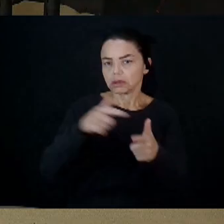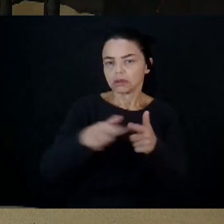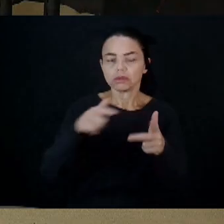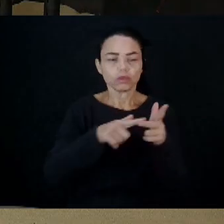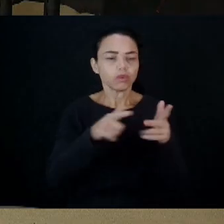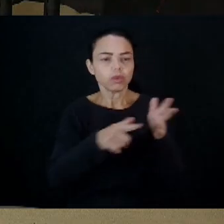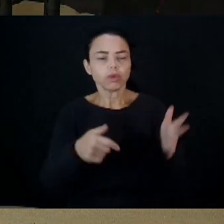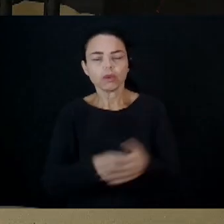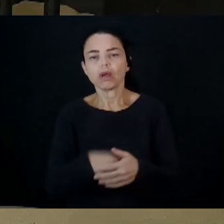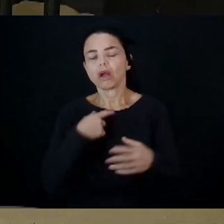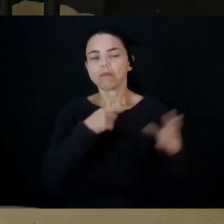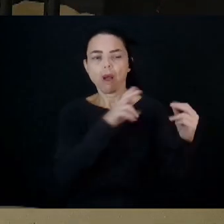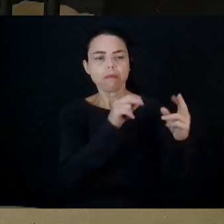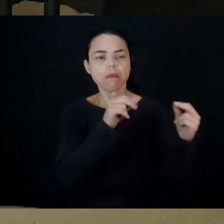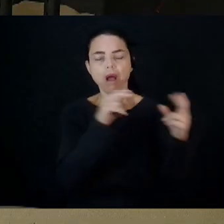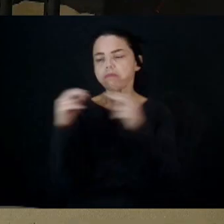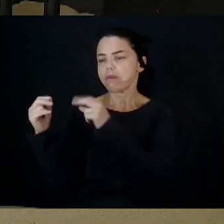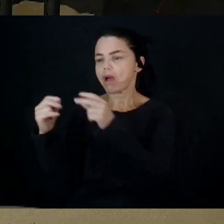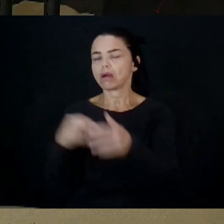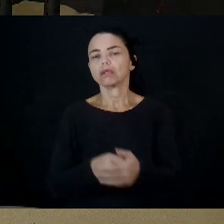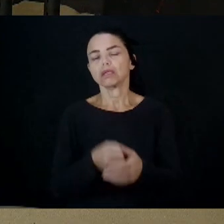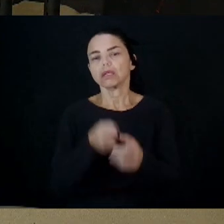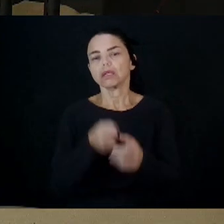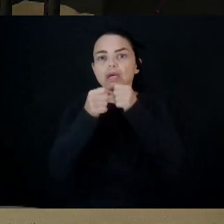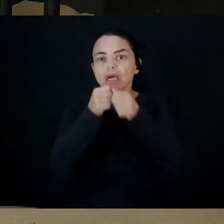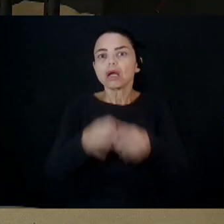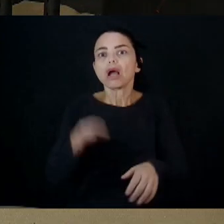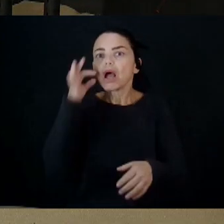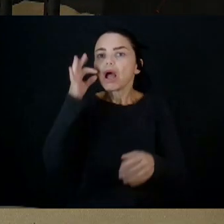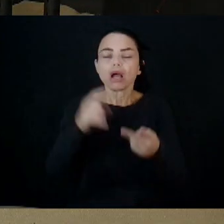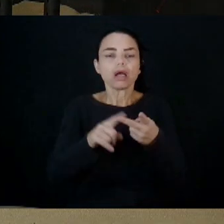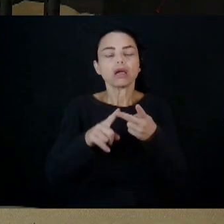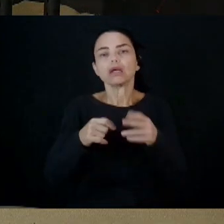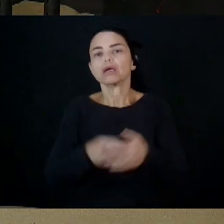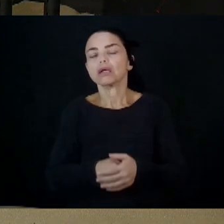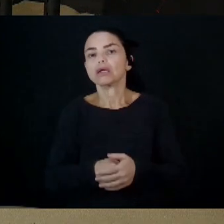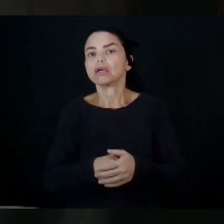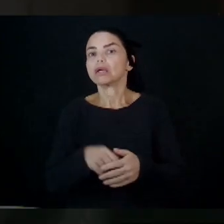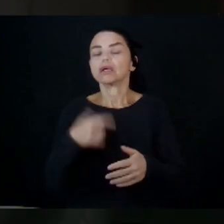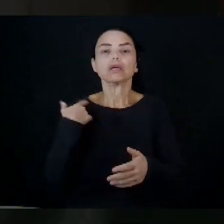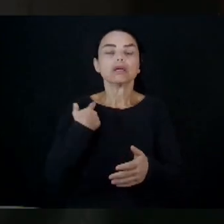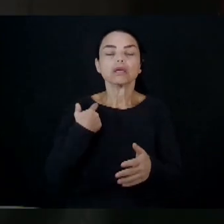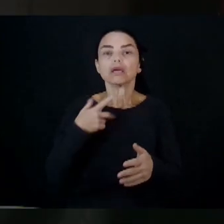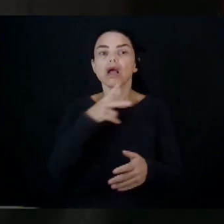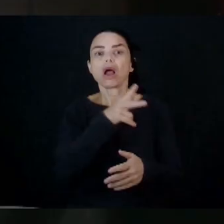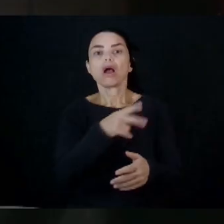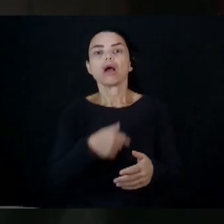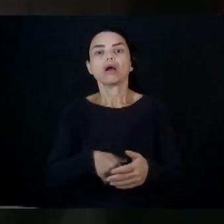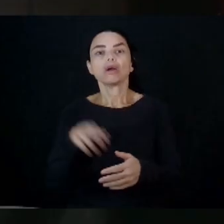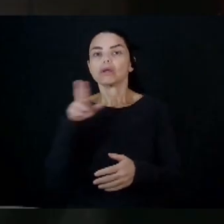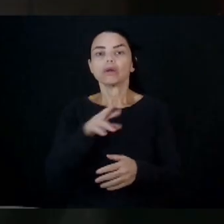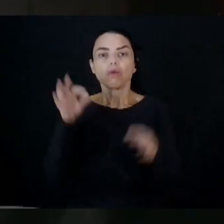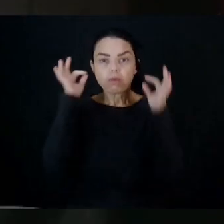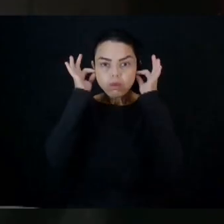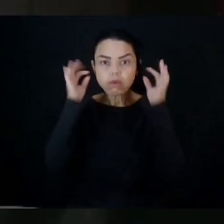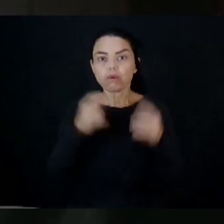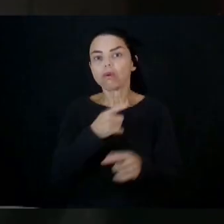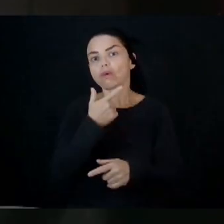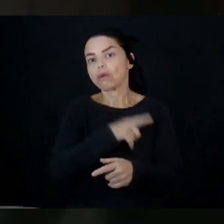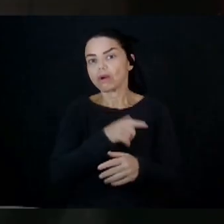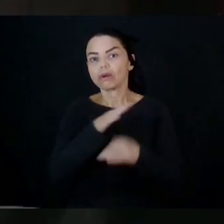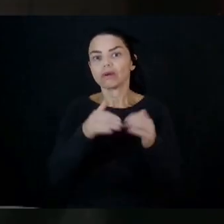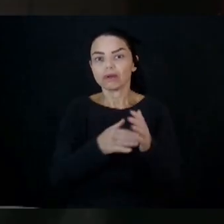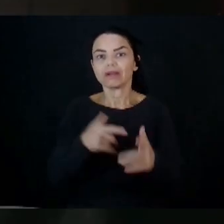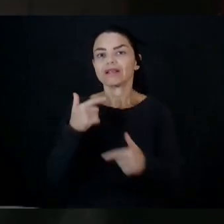falando do jornal que vai entrar ao vivo, tem gente falando com a edição, e a gente nem usa fone, a gente consegue fazer todas as nossas coisas. O